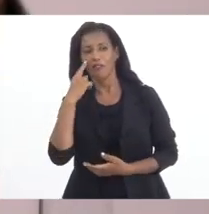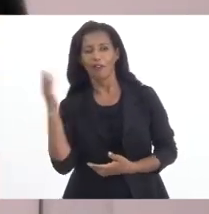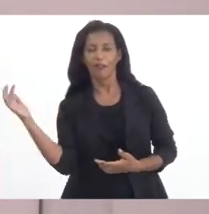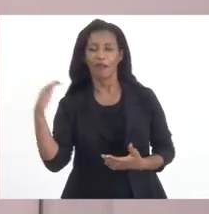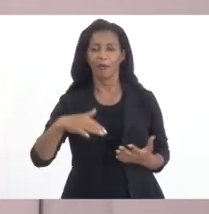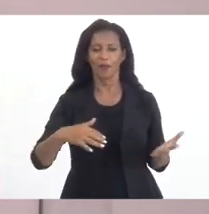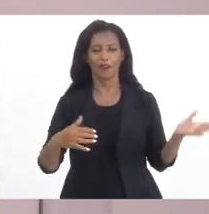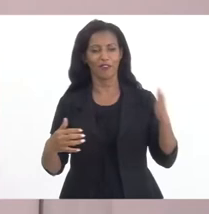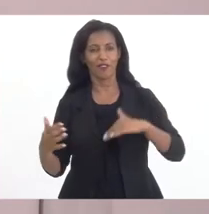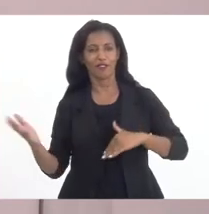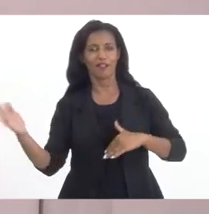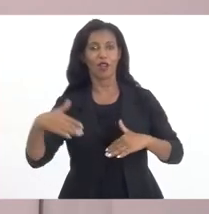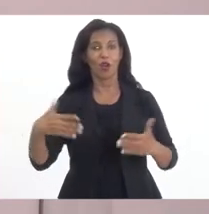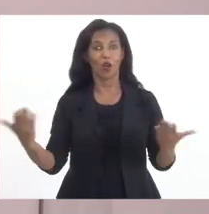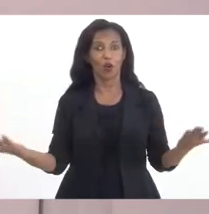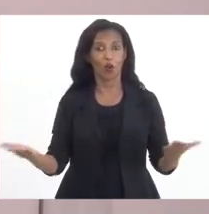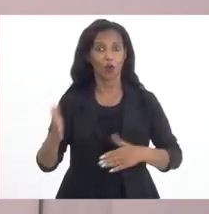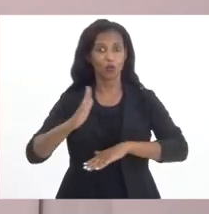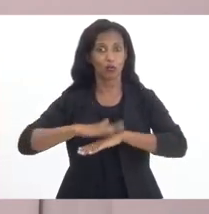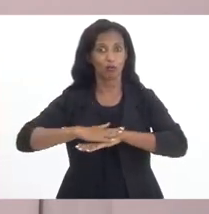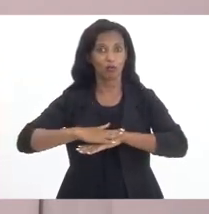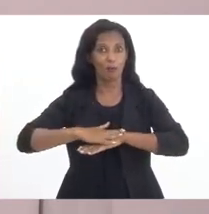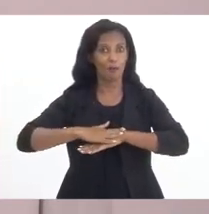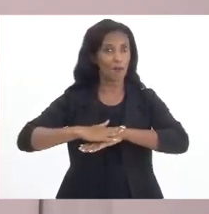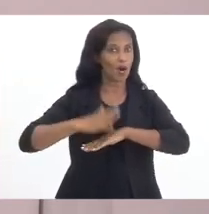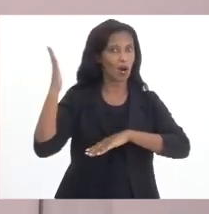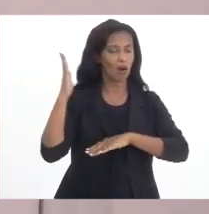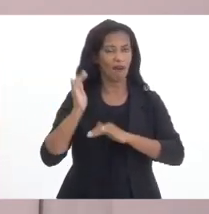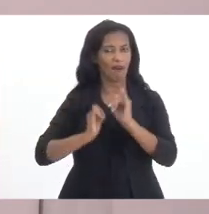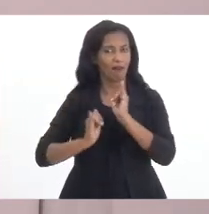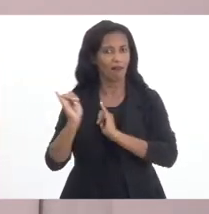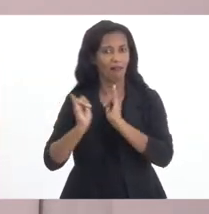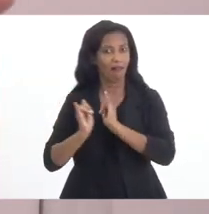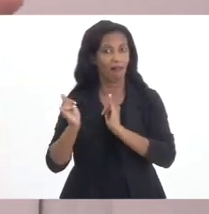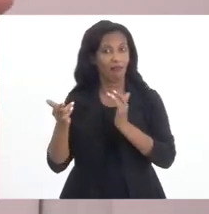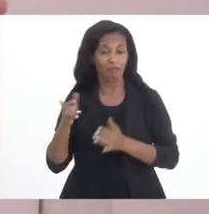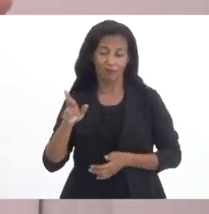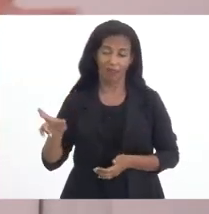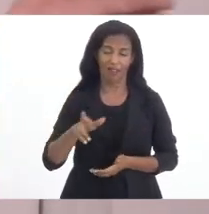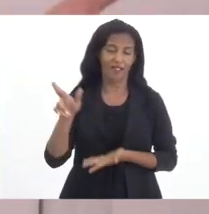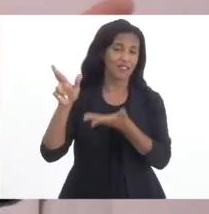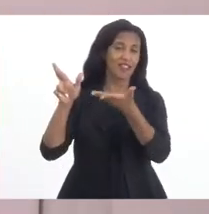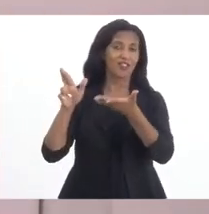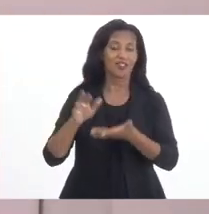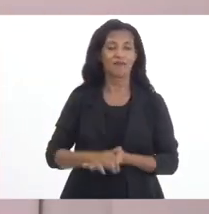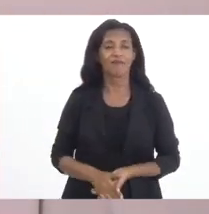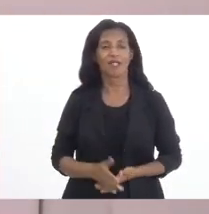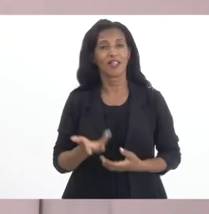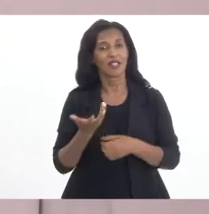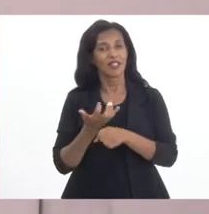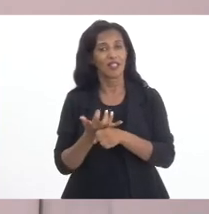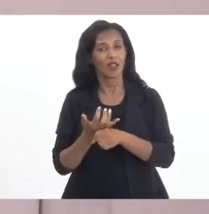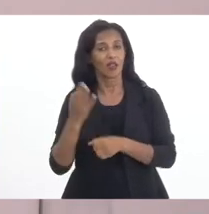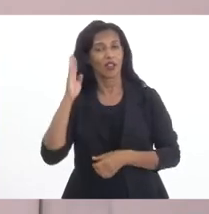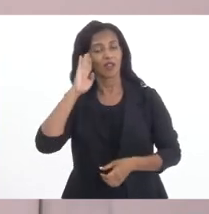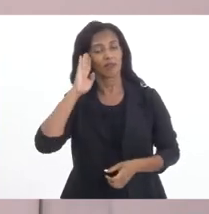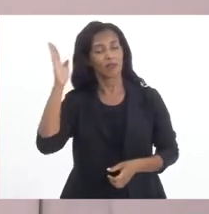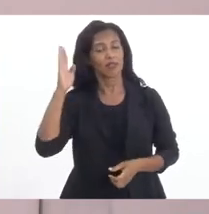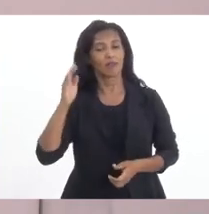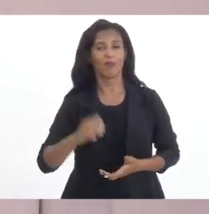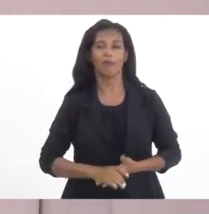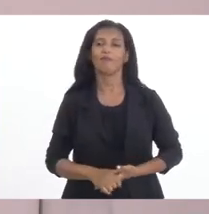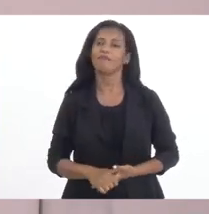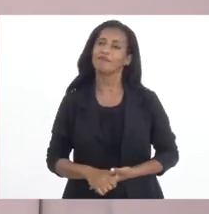para lá, a Nissan foi para lá. Hoje o maior cluster automotivo está lá em Resende. E a UERJ foi um dos fatores mais importantes nessa